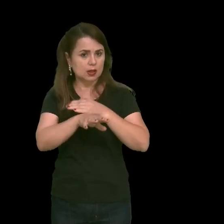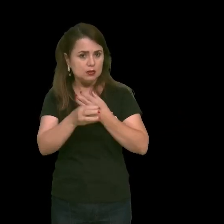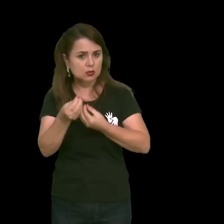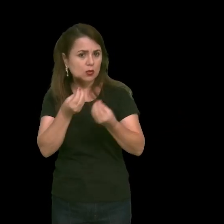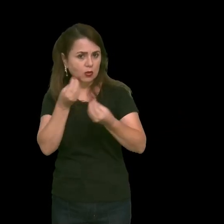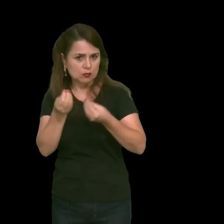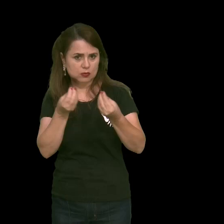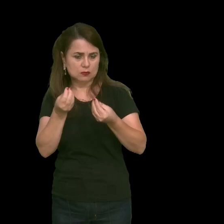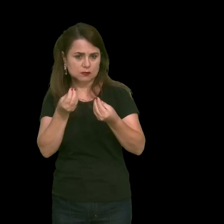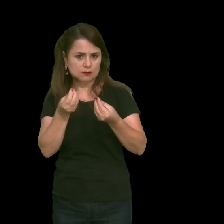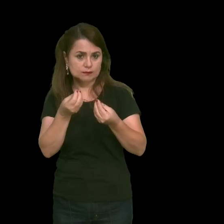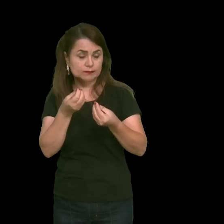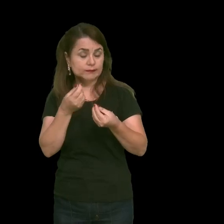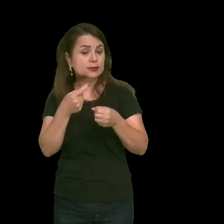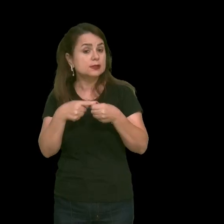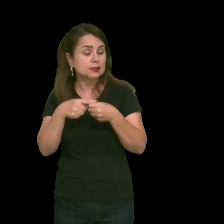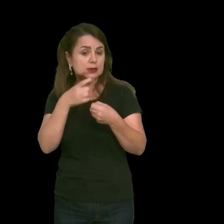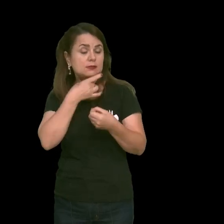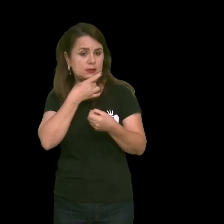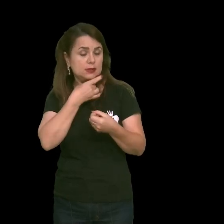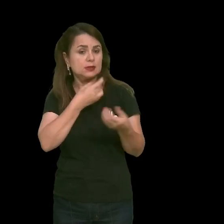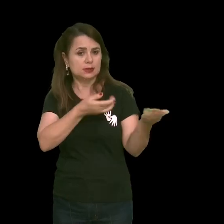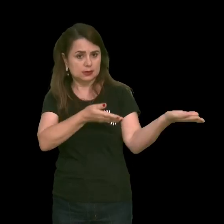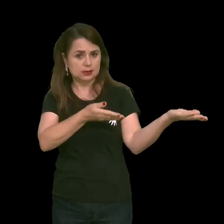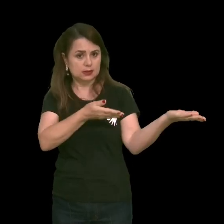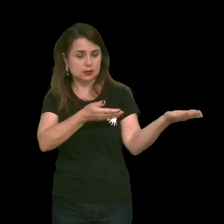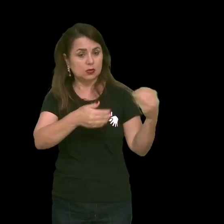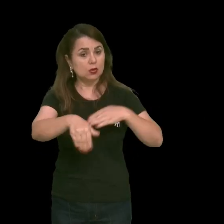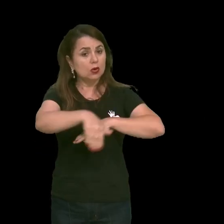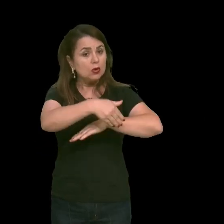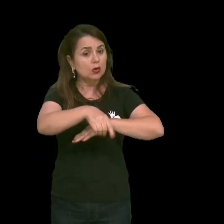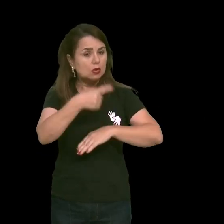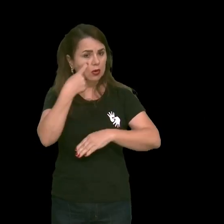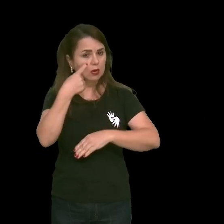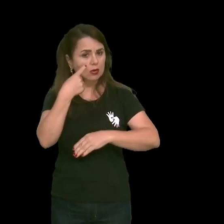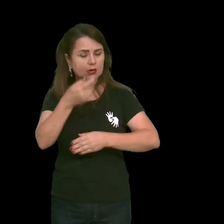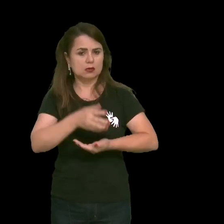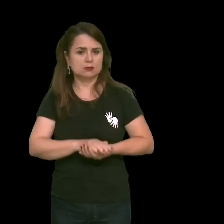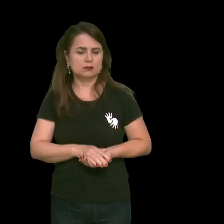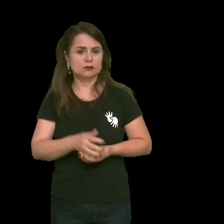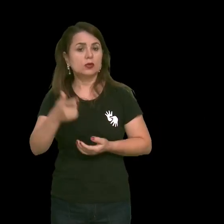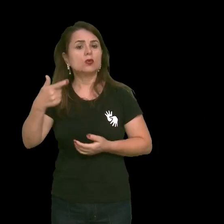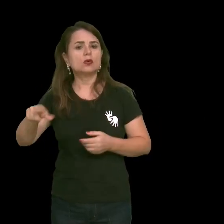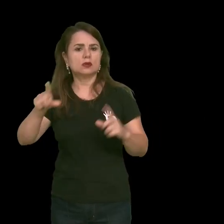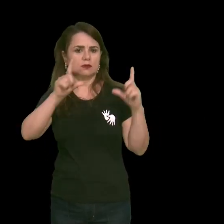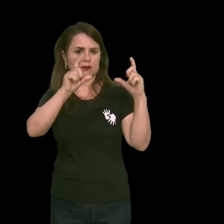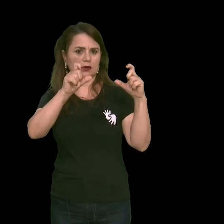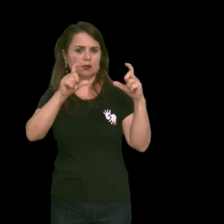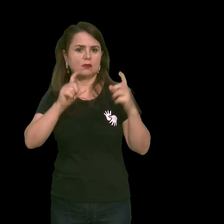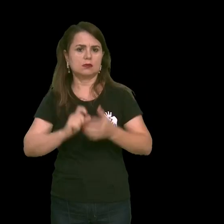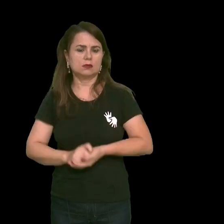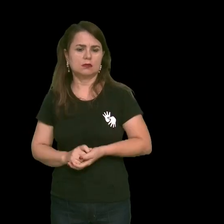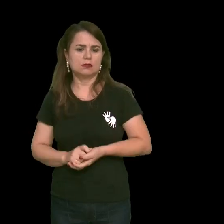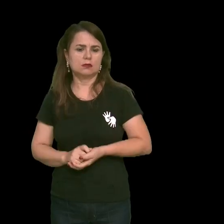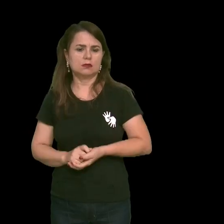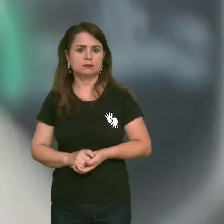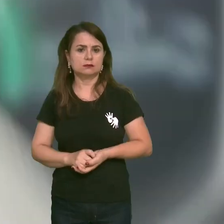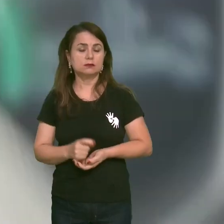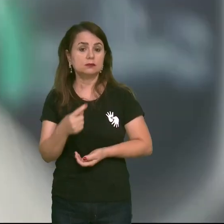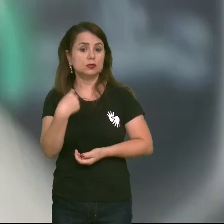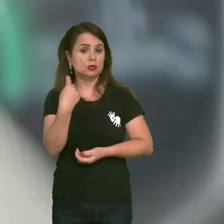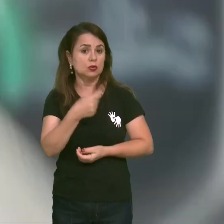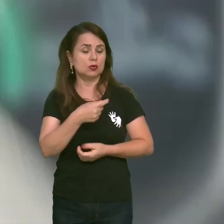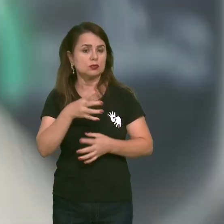Marília Rua de um bairro da cidade de Marília a próxima por favor estamos